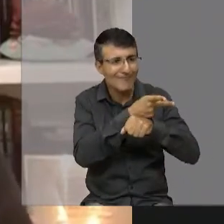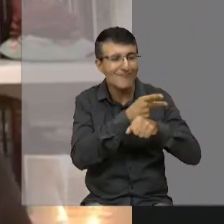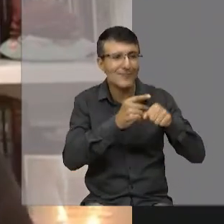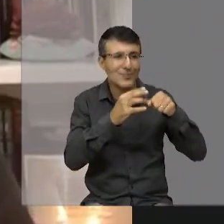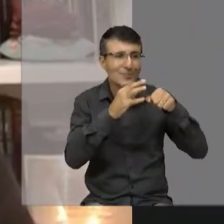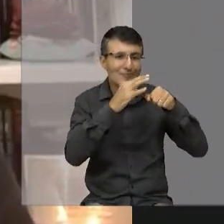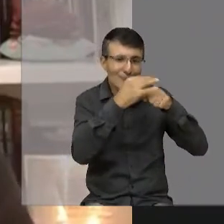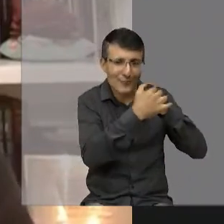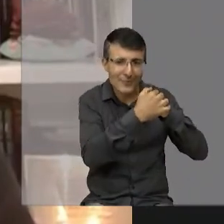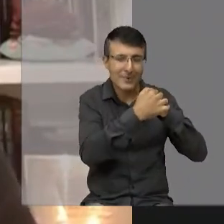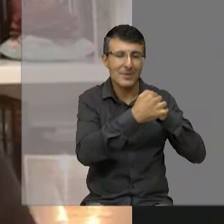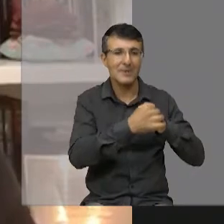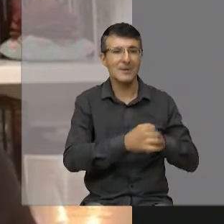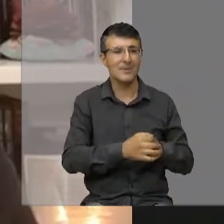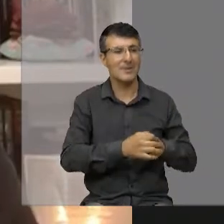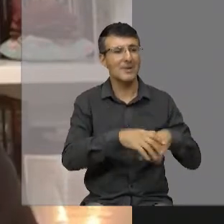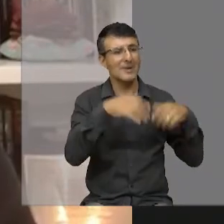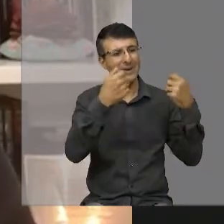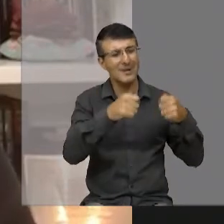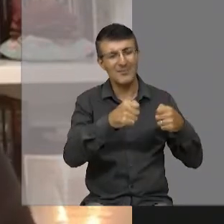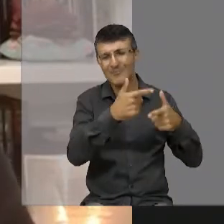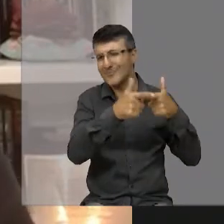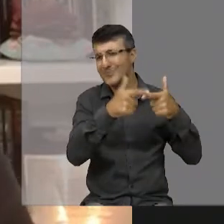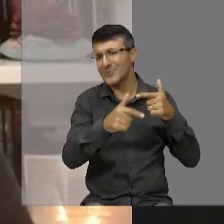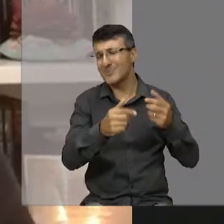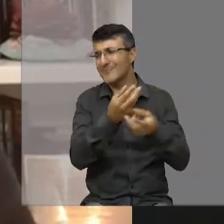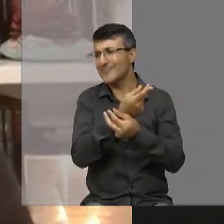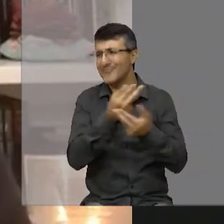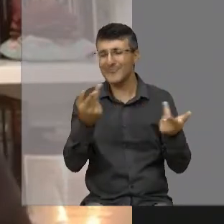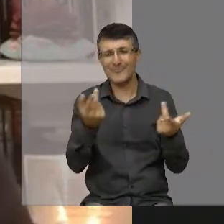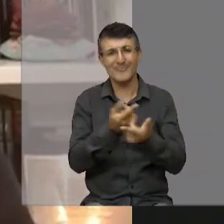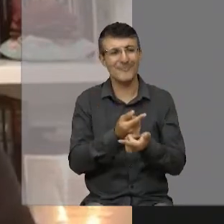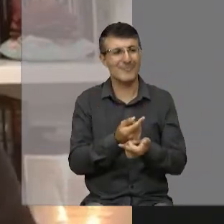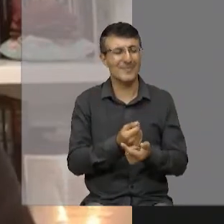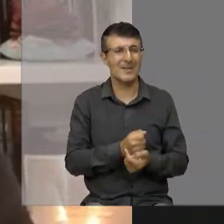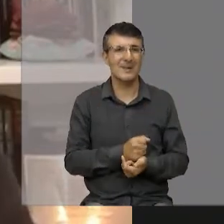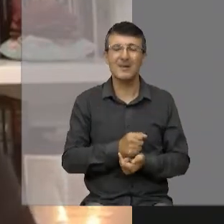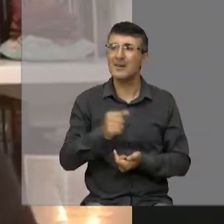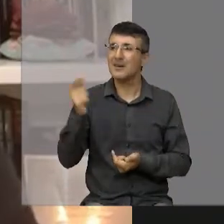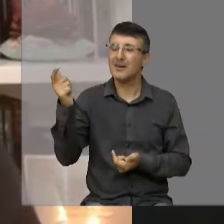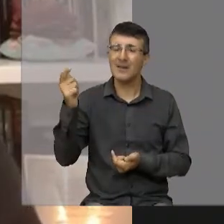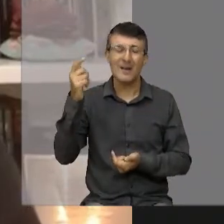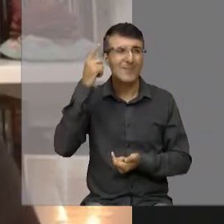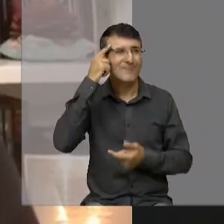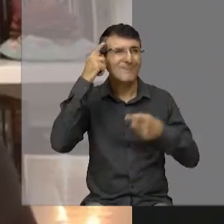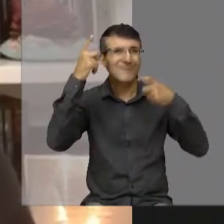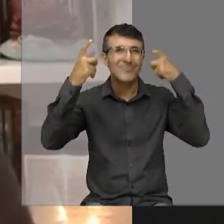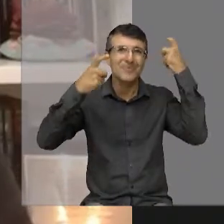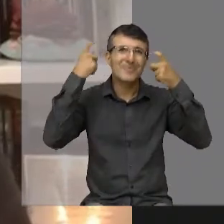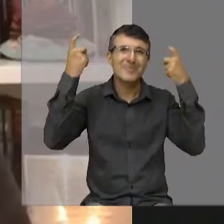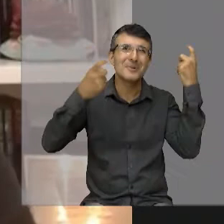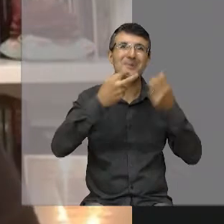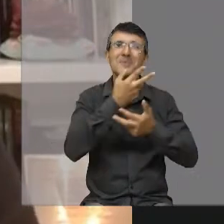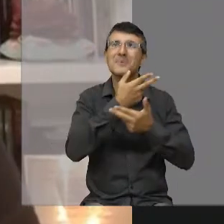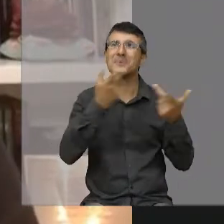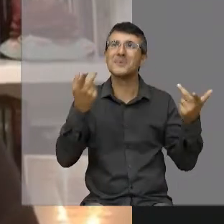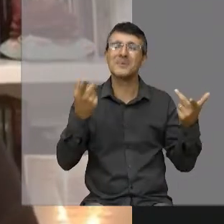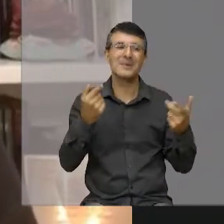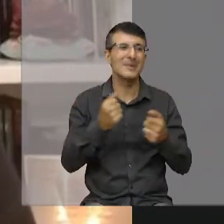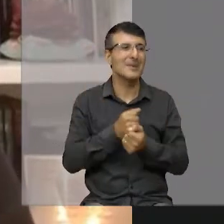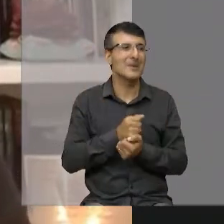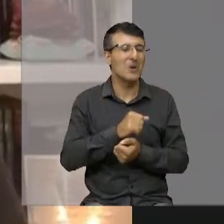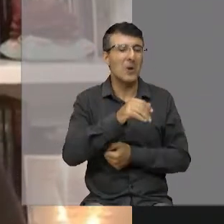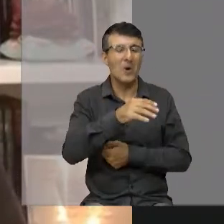ela precisa resolver o divórcio, ela não sabe como vai alimentar os filhos, porque o cara não vai pagar a pensão, a criança já não tem vaga em creche, a criança não tem